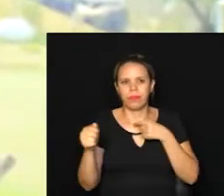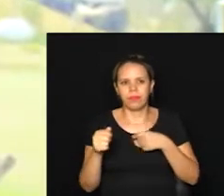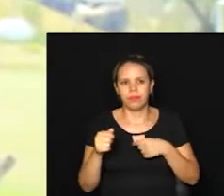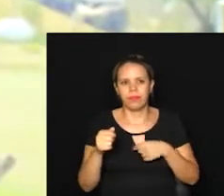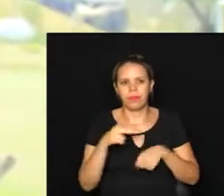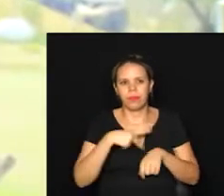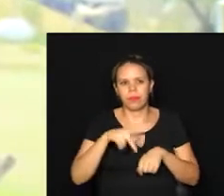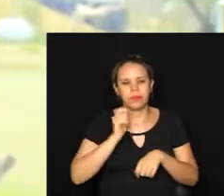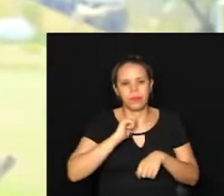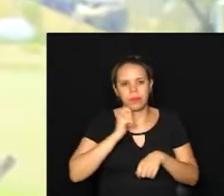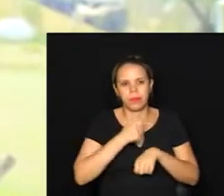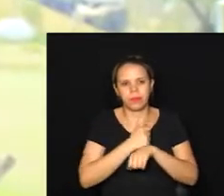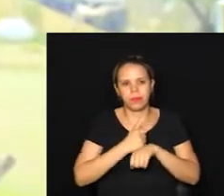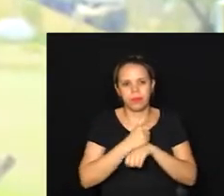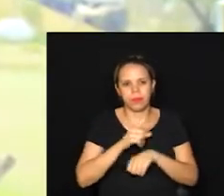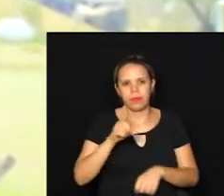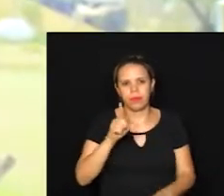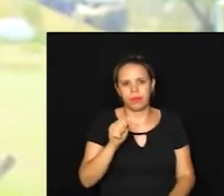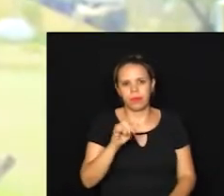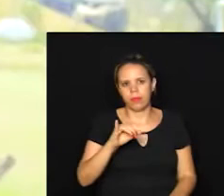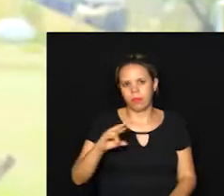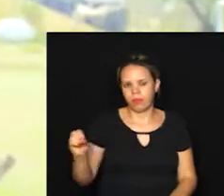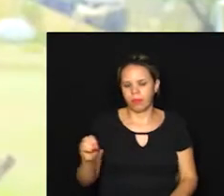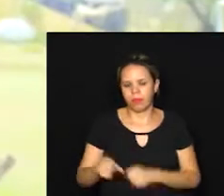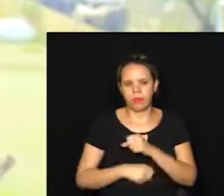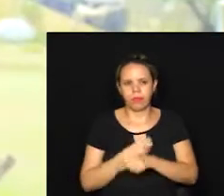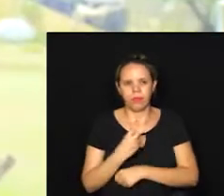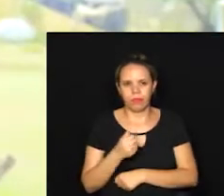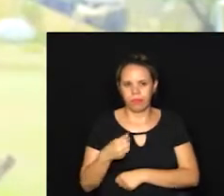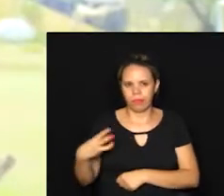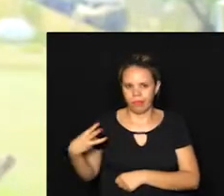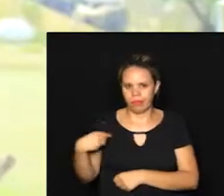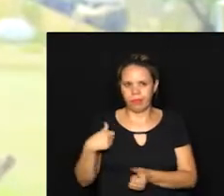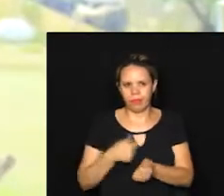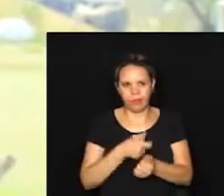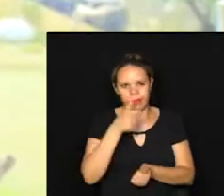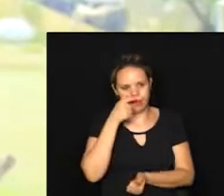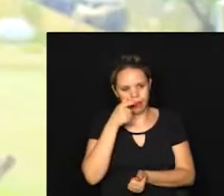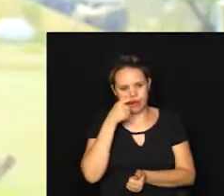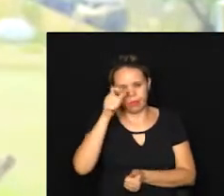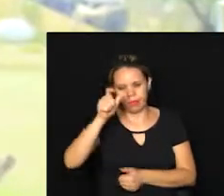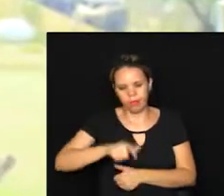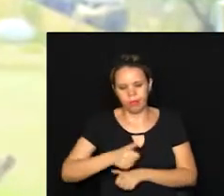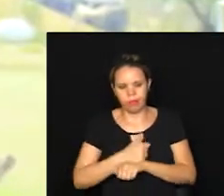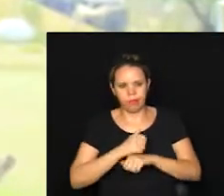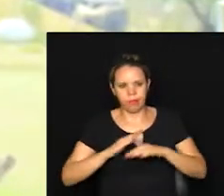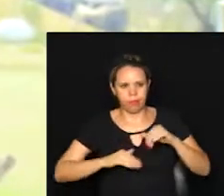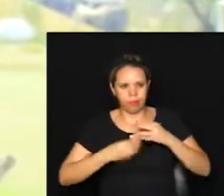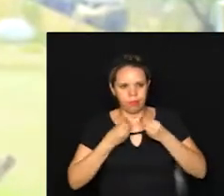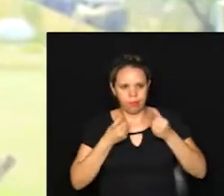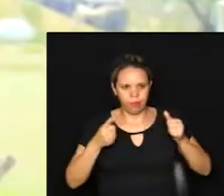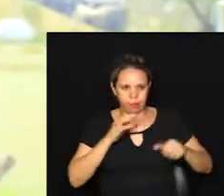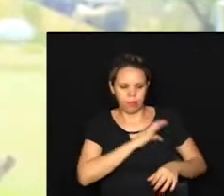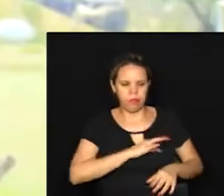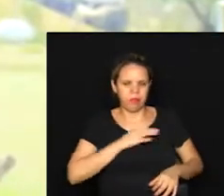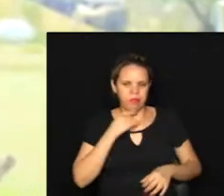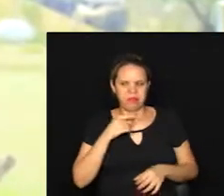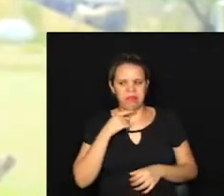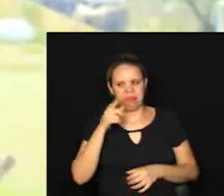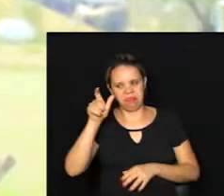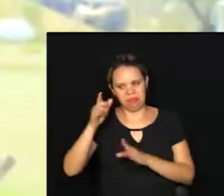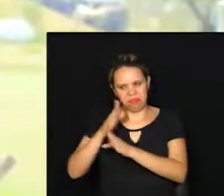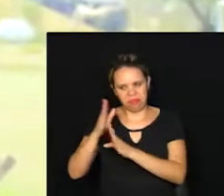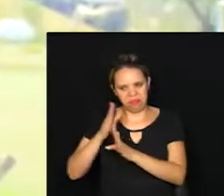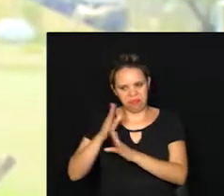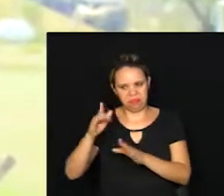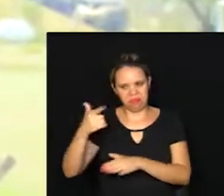argentino Dario Rijena em 2003. Era, para quem acompanhou, um atacante de qualidade técnica bastante duvidosa,